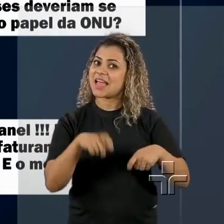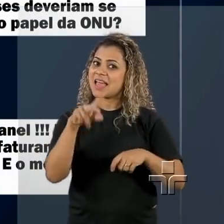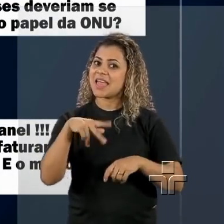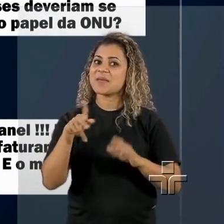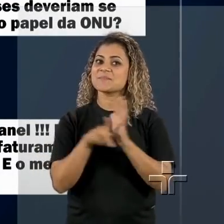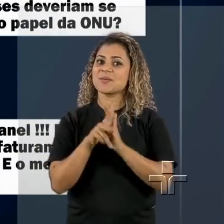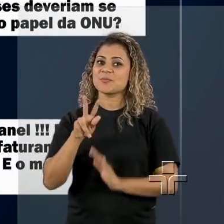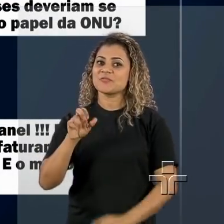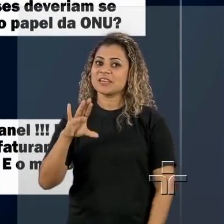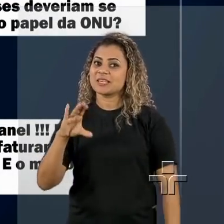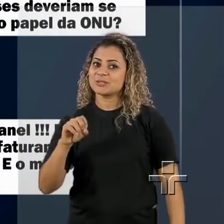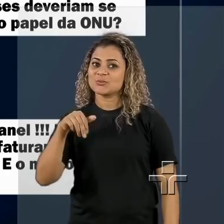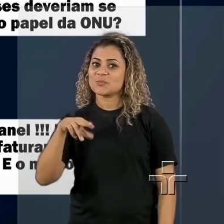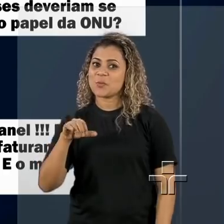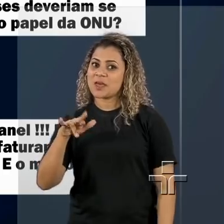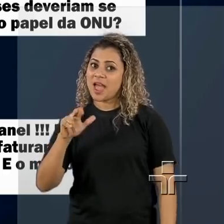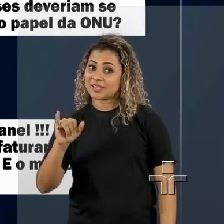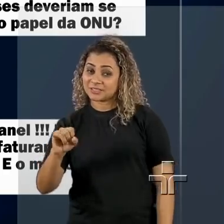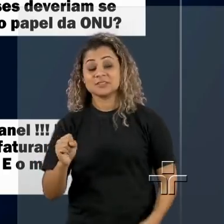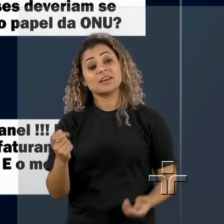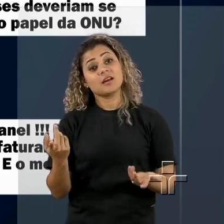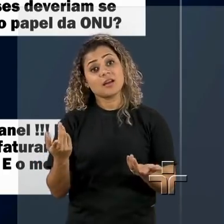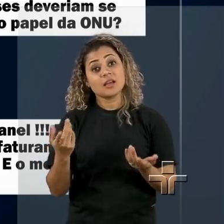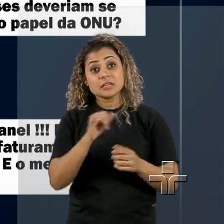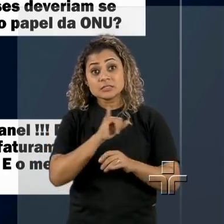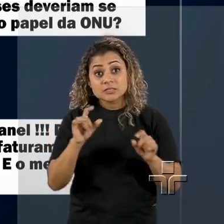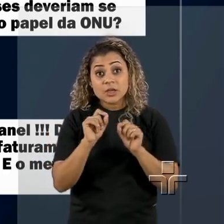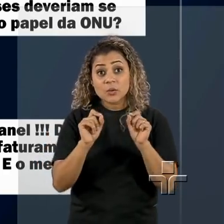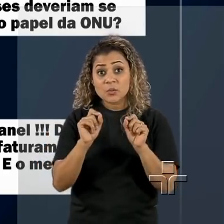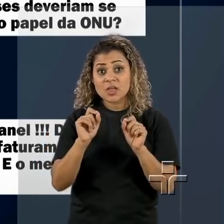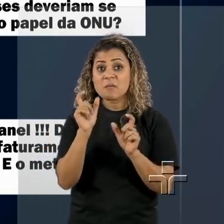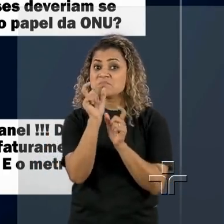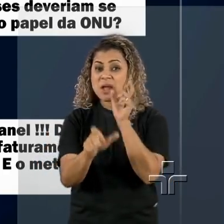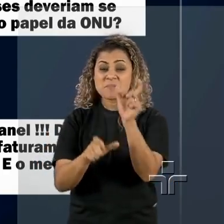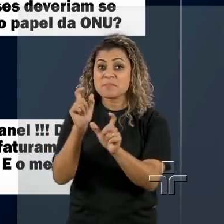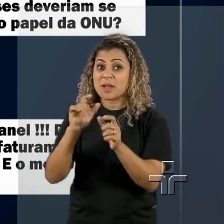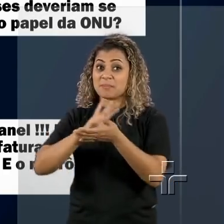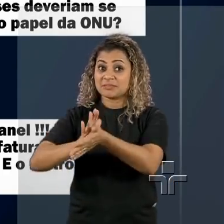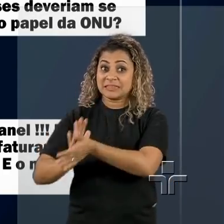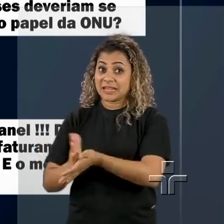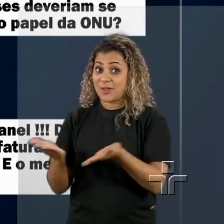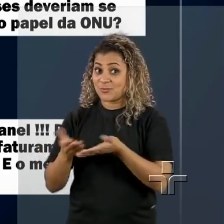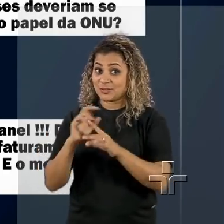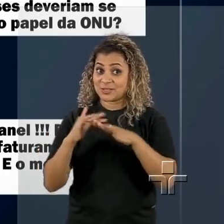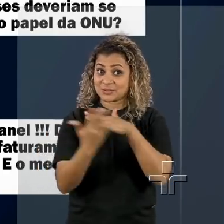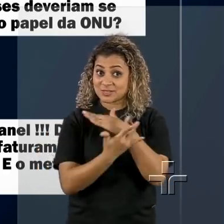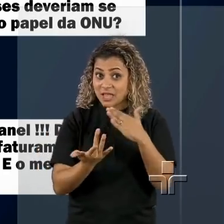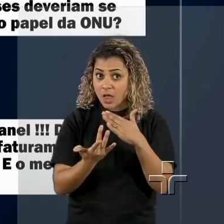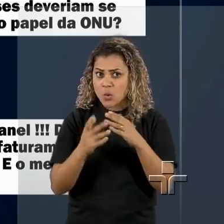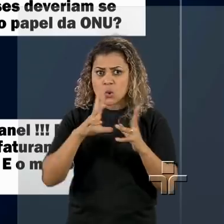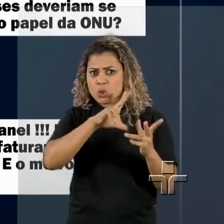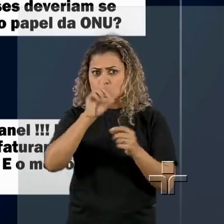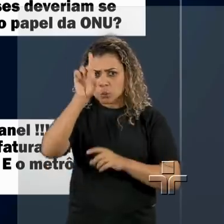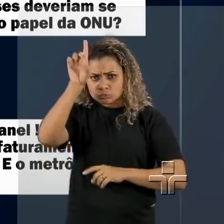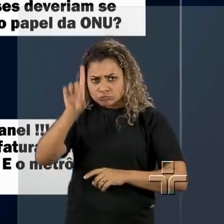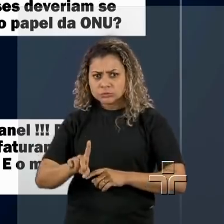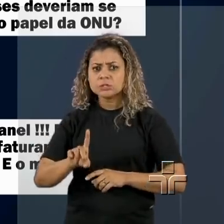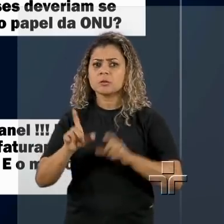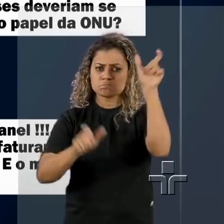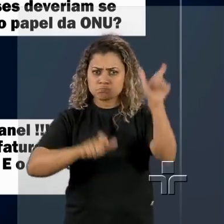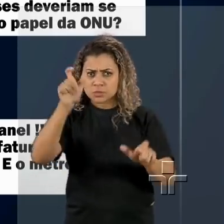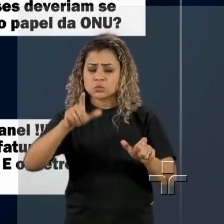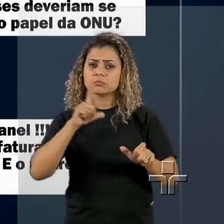poucas vezes eu vi uma redação tão envolvida com o jogo assim e acusando os golpes como esse. A partir das 10h30 estaremos no